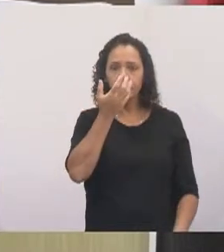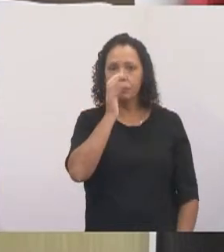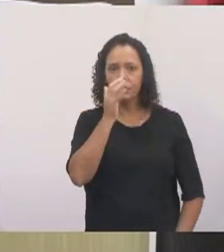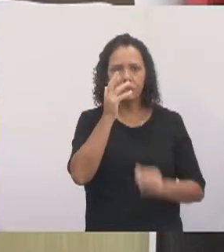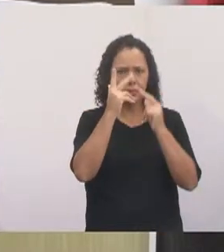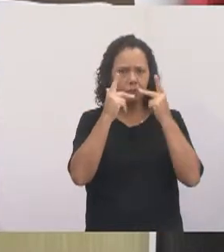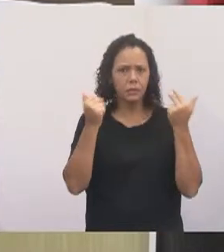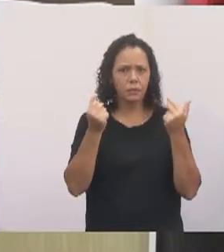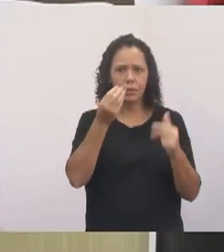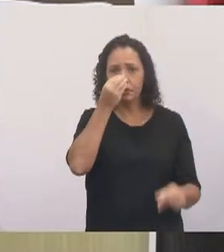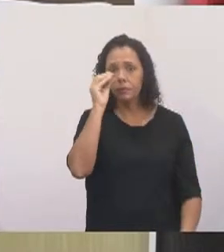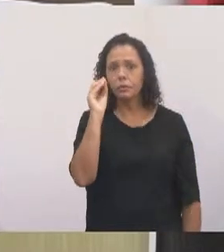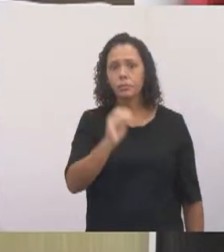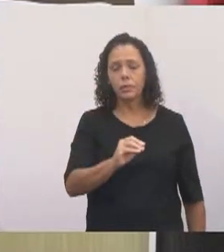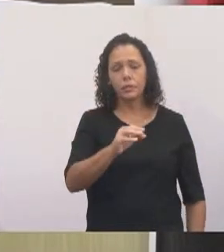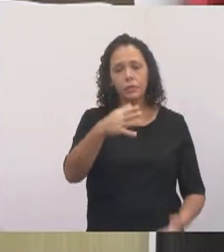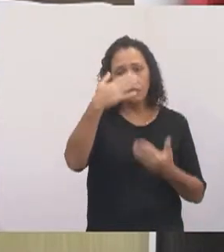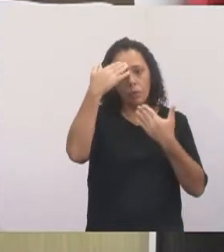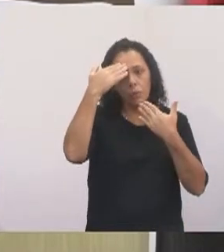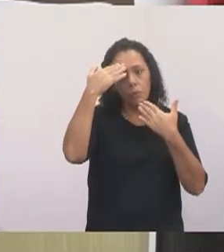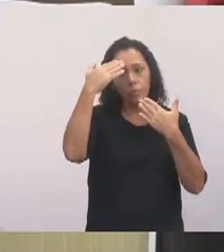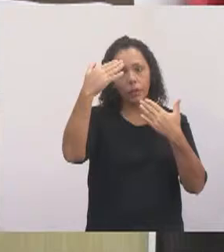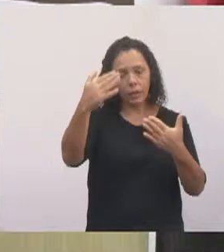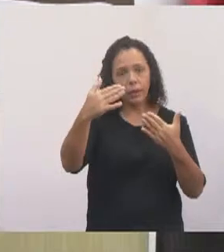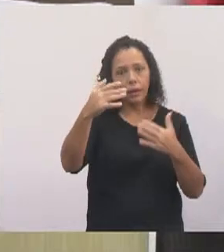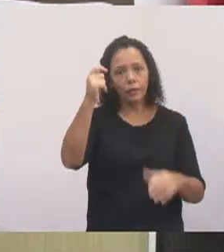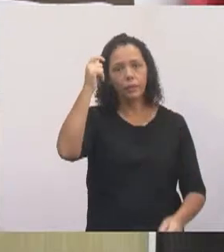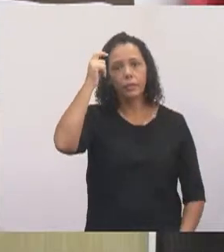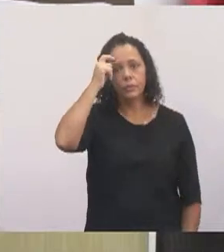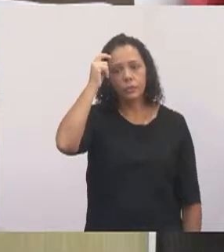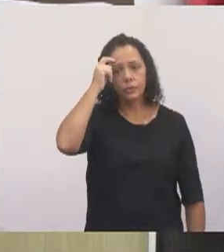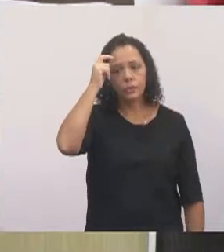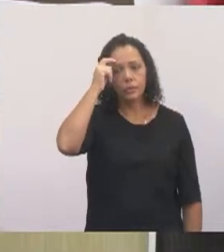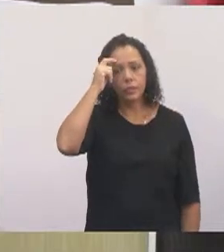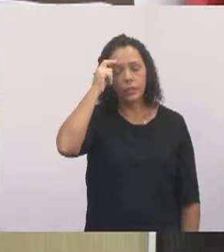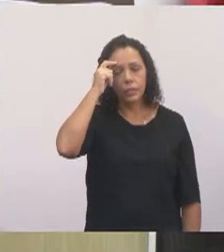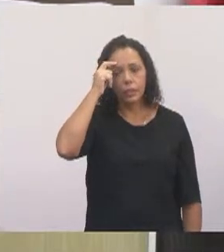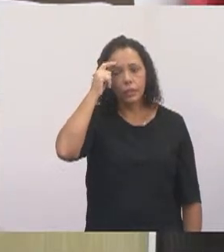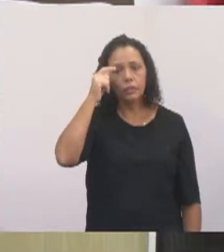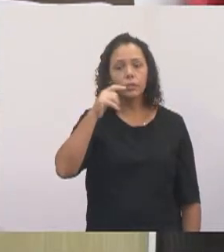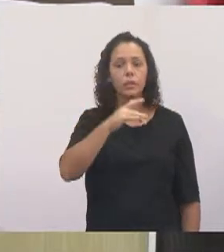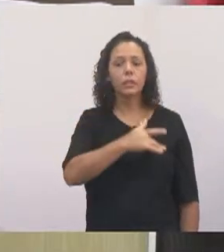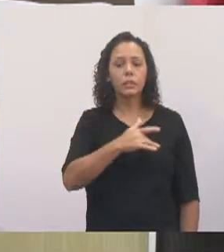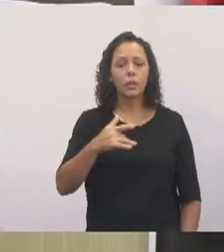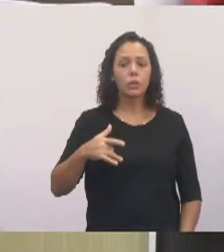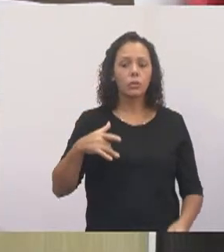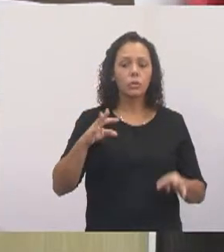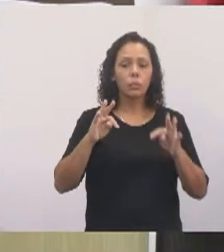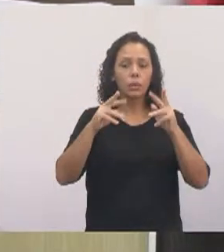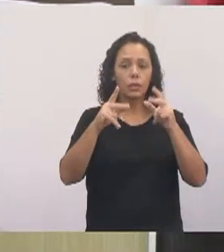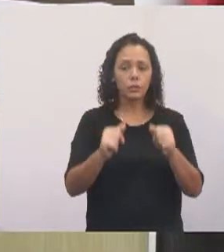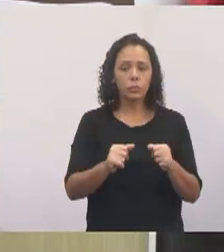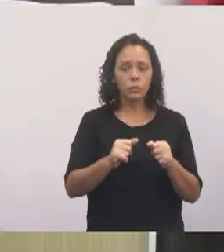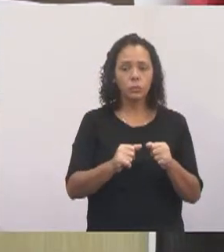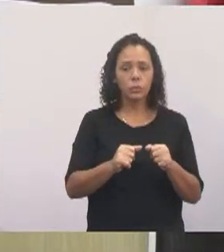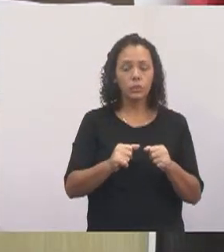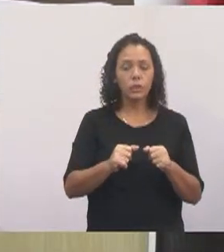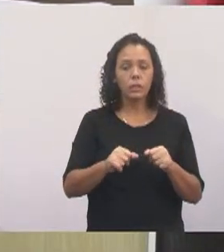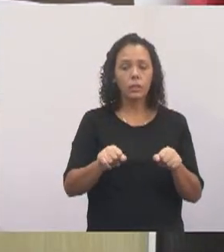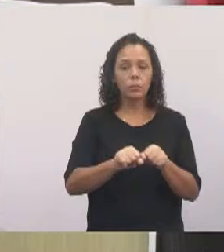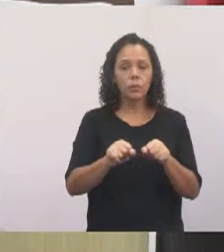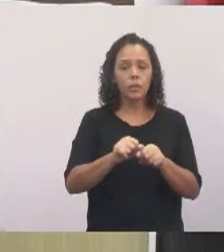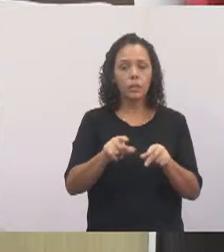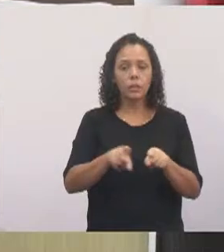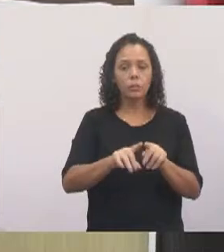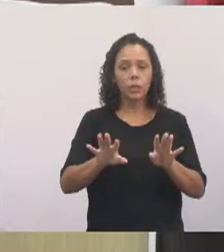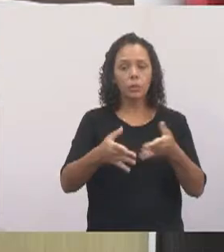né? Muito obrigada aí, os conscientes, né? Que saúde não é só para os animais, não. Inclusive, animal na rua, tá? Ela